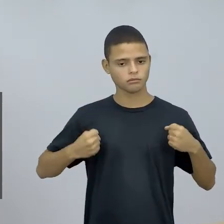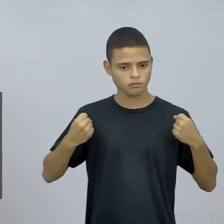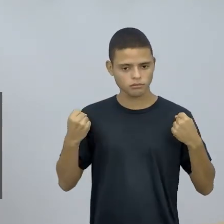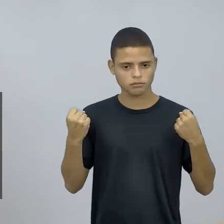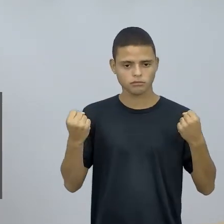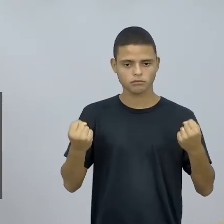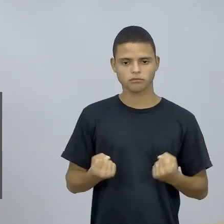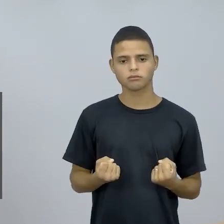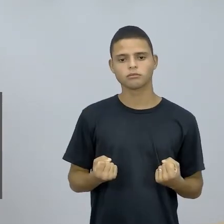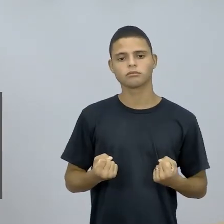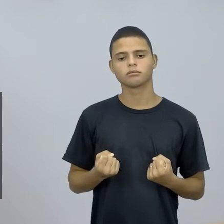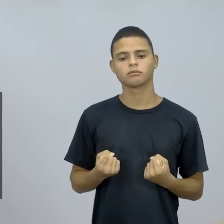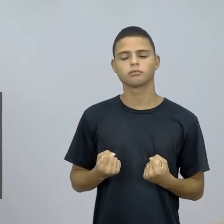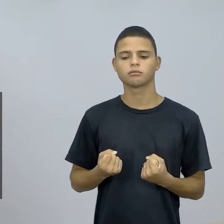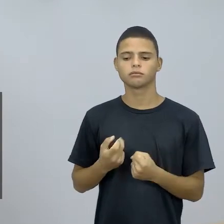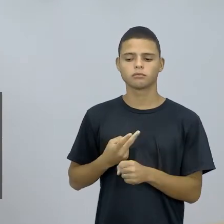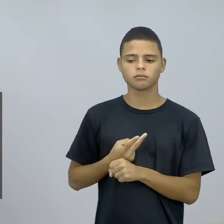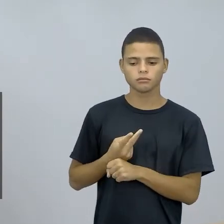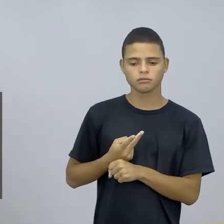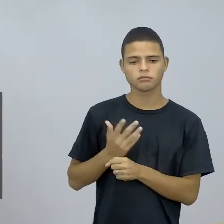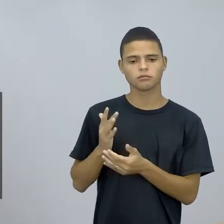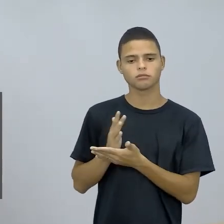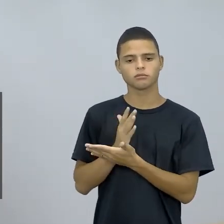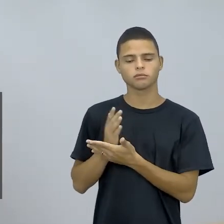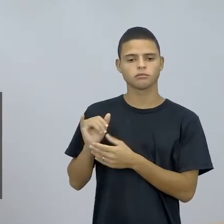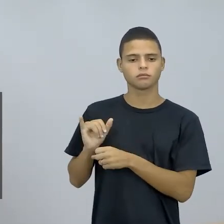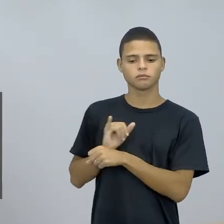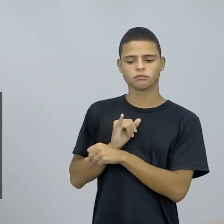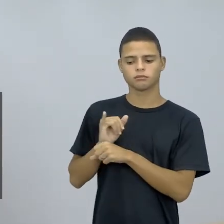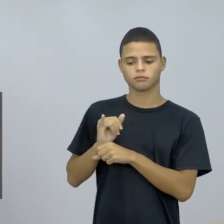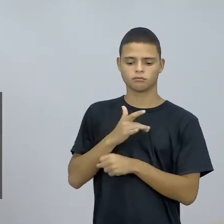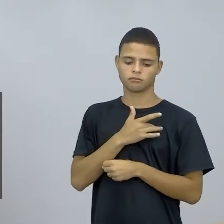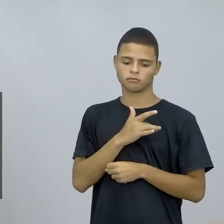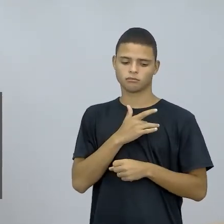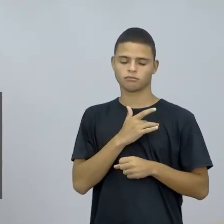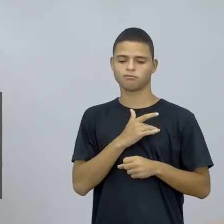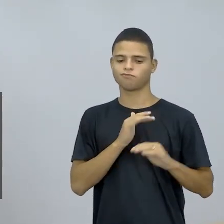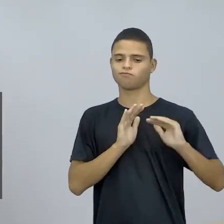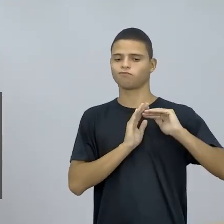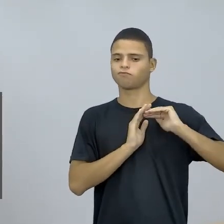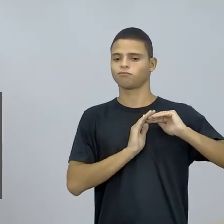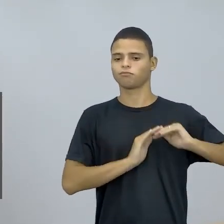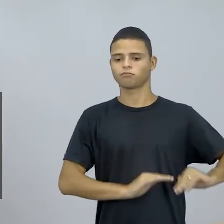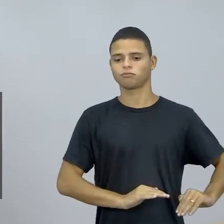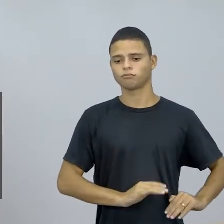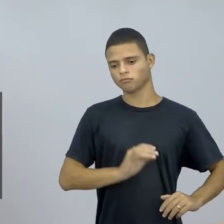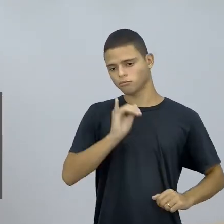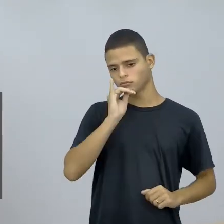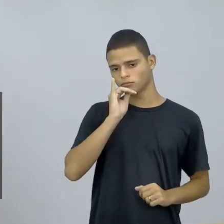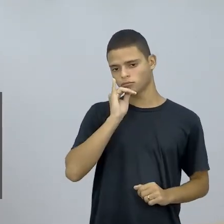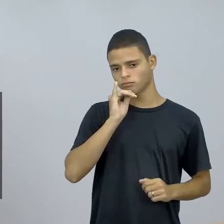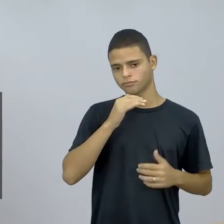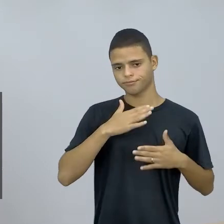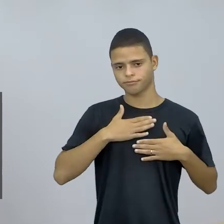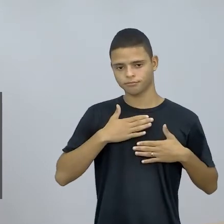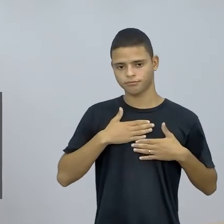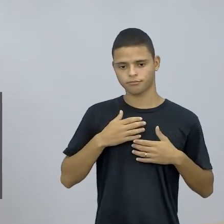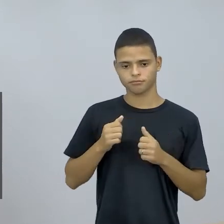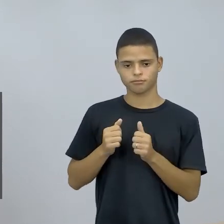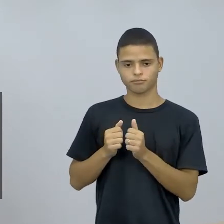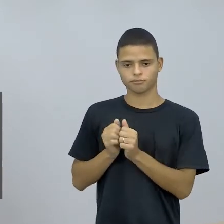condições e busque estratégias que tirem seu medo. Então, eu vou dar um exemplo. Eu ia de